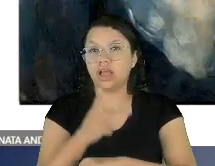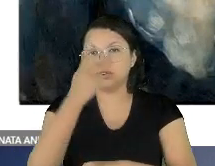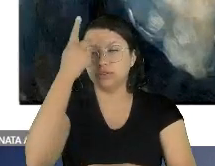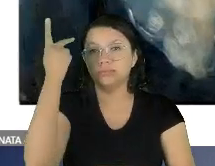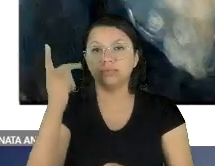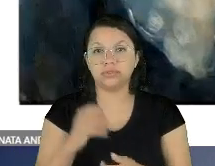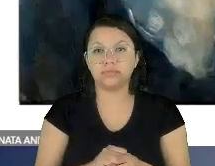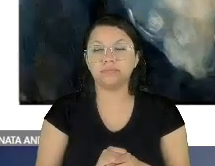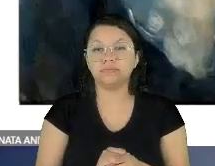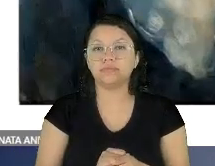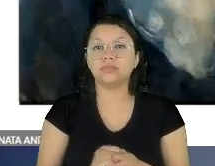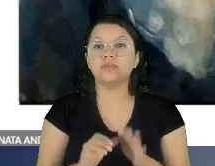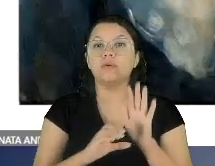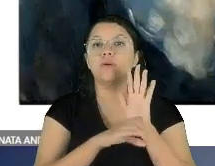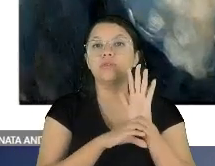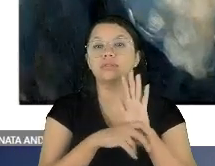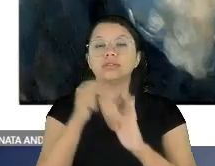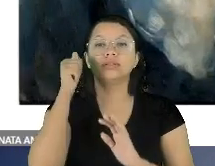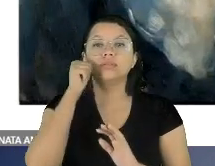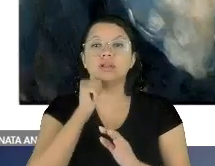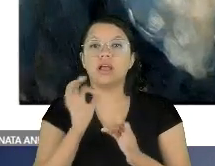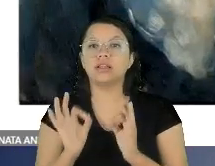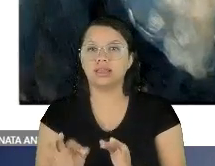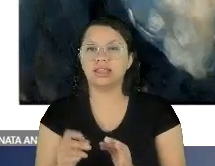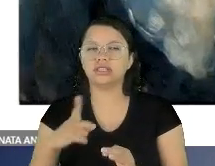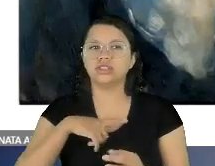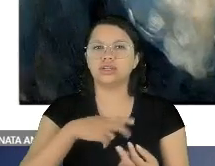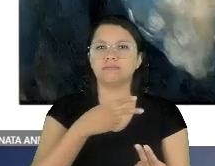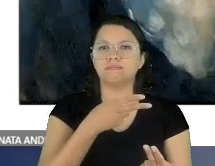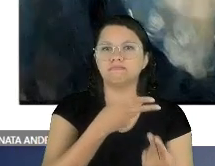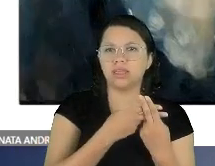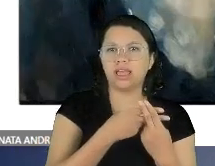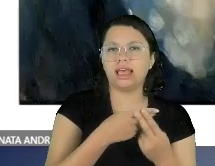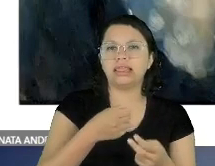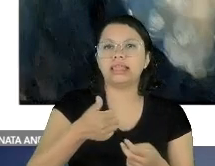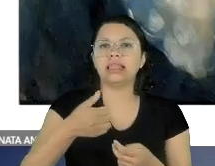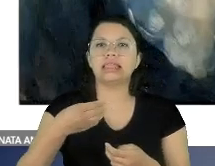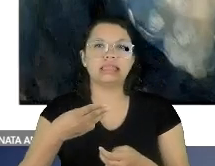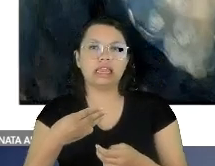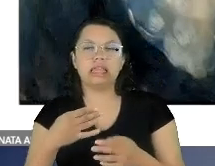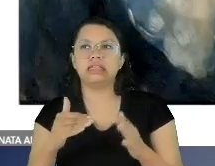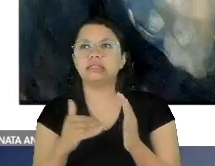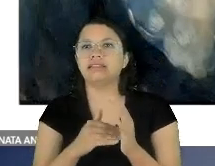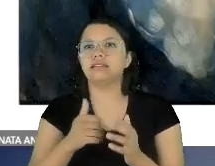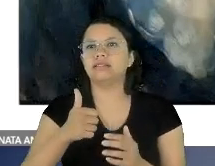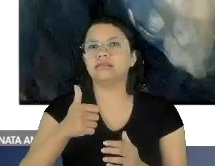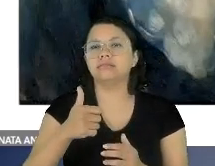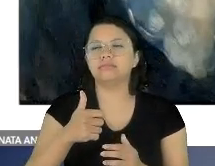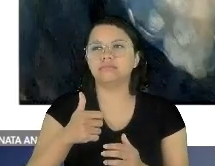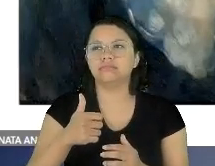mulher honesta. Além da pena de prisão, entre 13 e 12 anos de prisão,